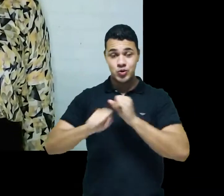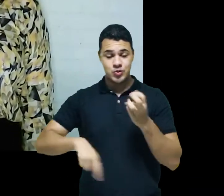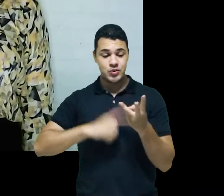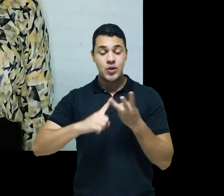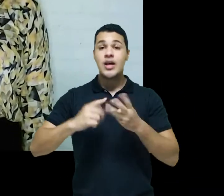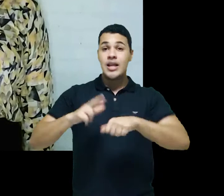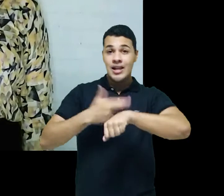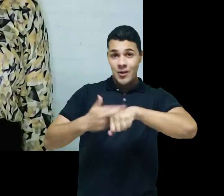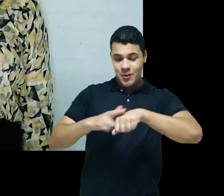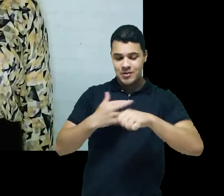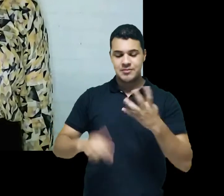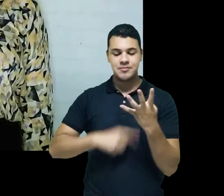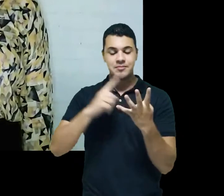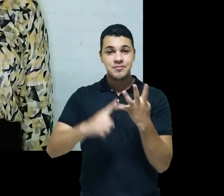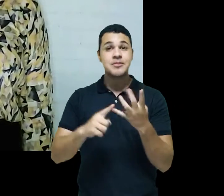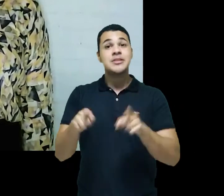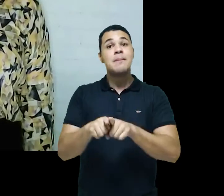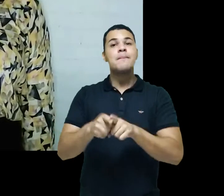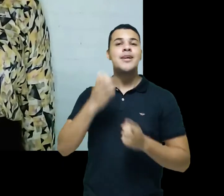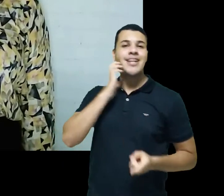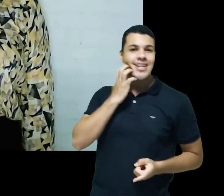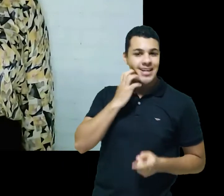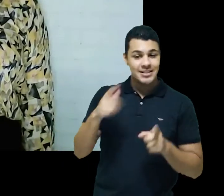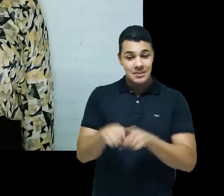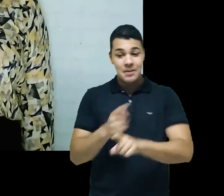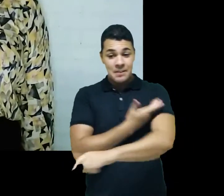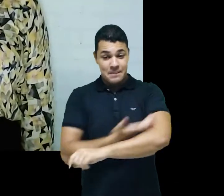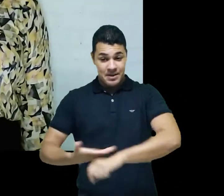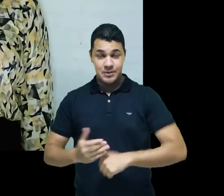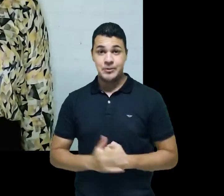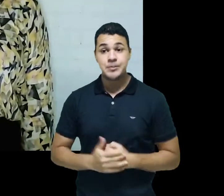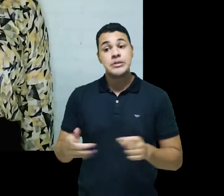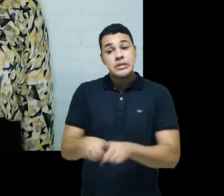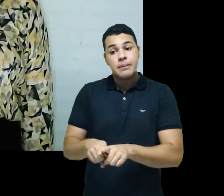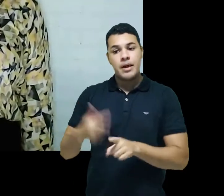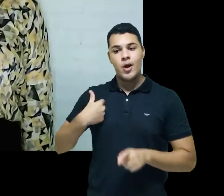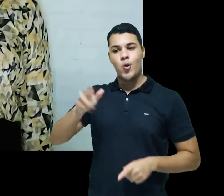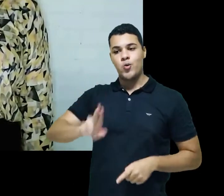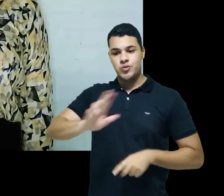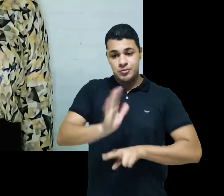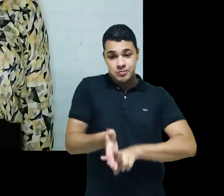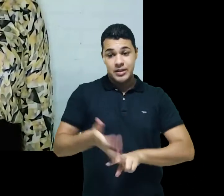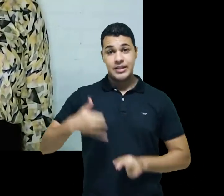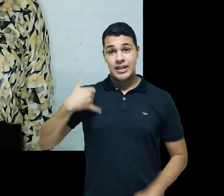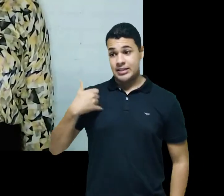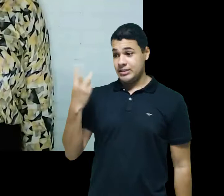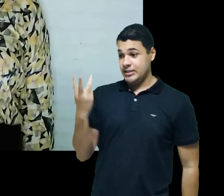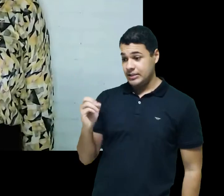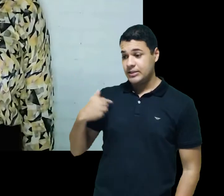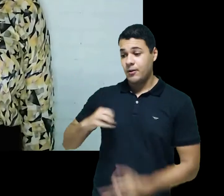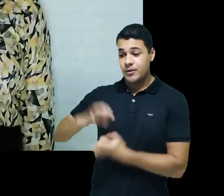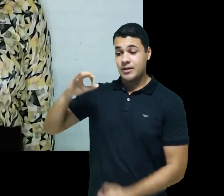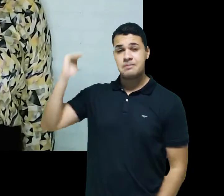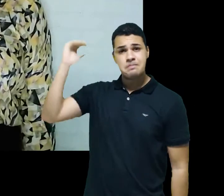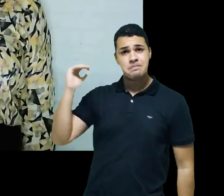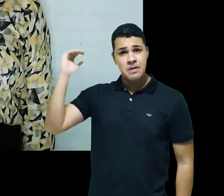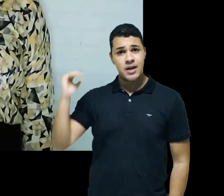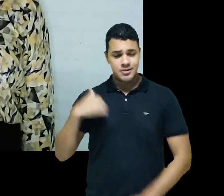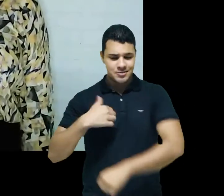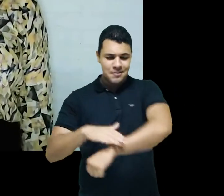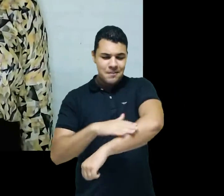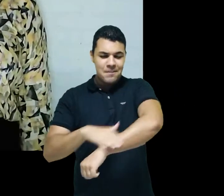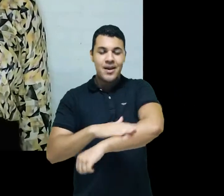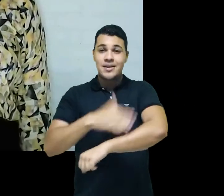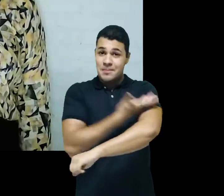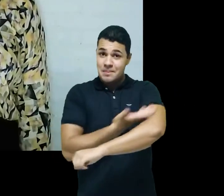escuro, lilás e branco. Também visto calça preta. Tenho 30 anos, estatura baixa, minha